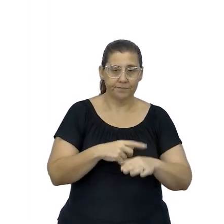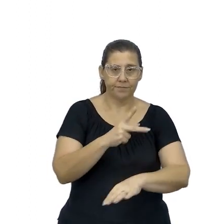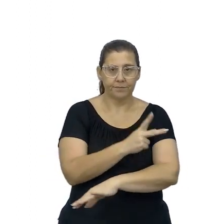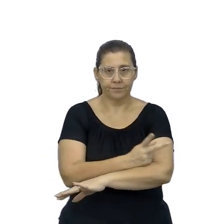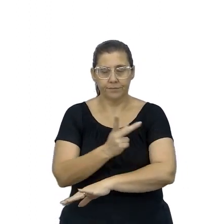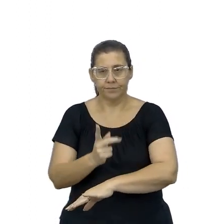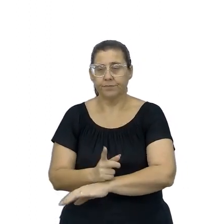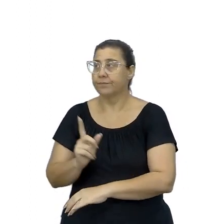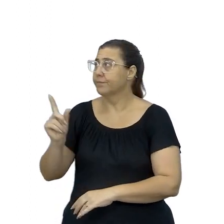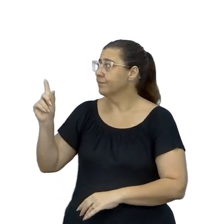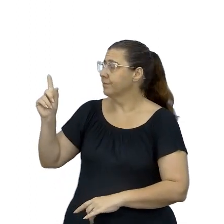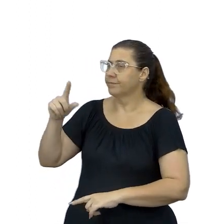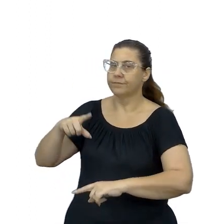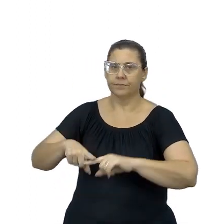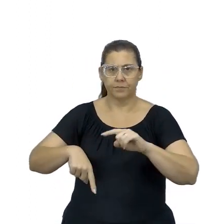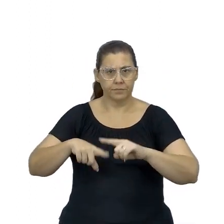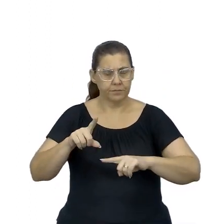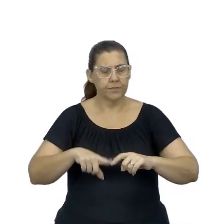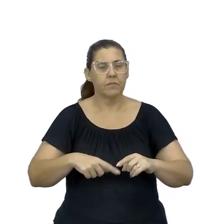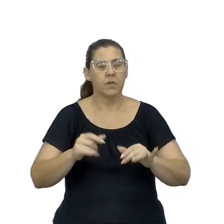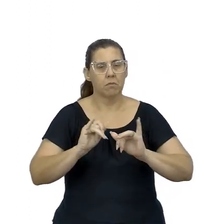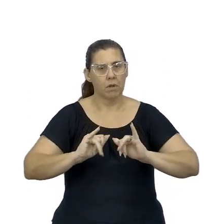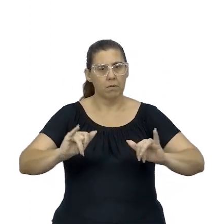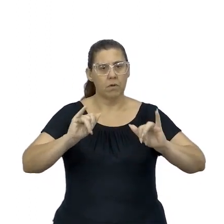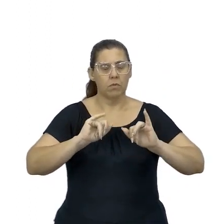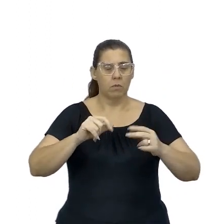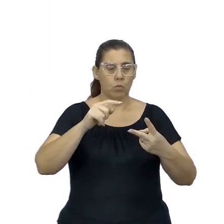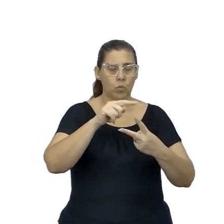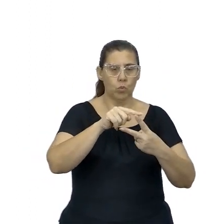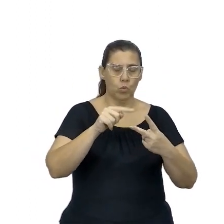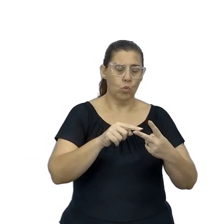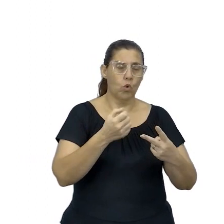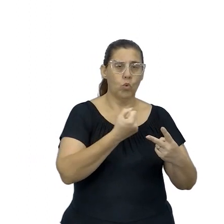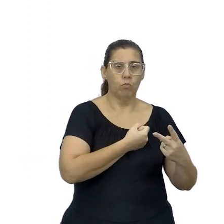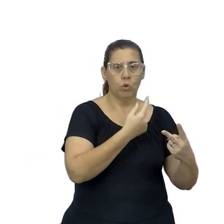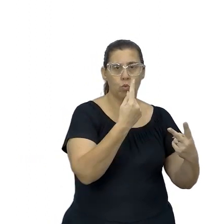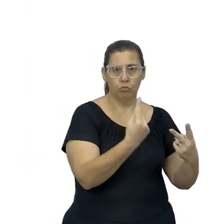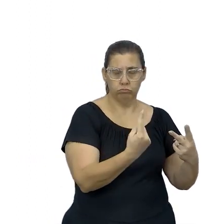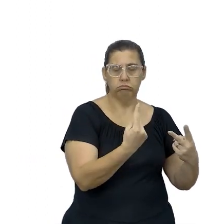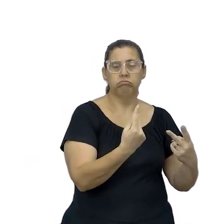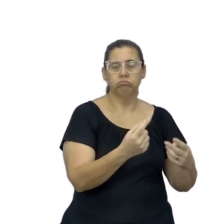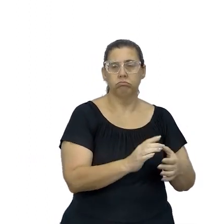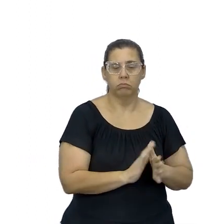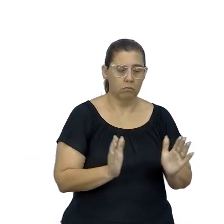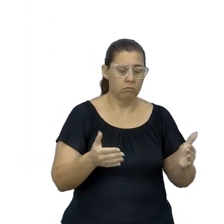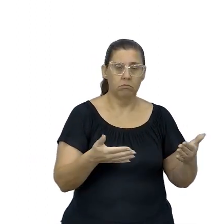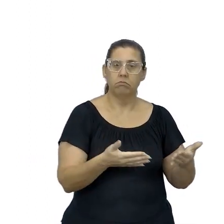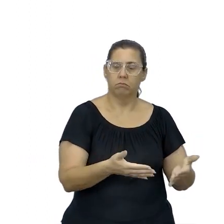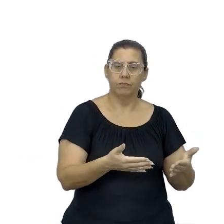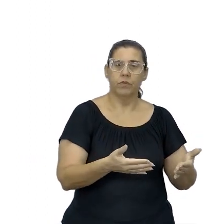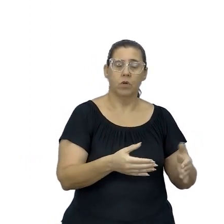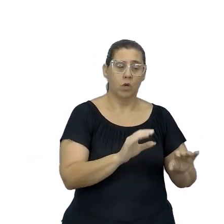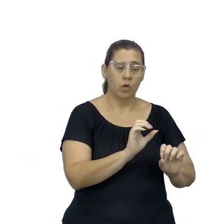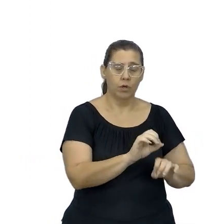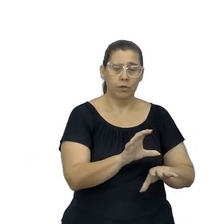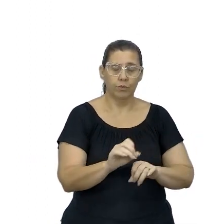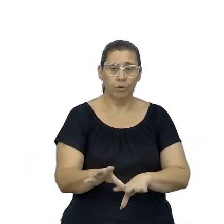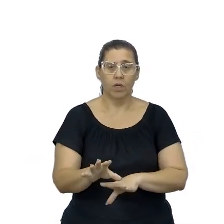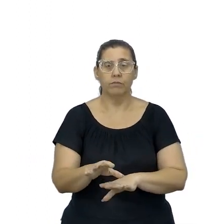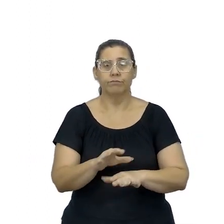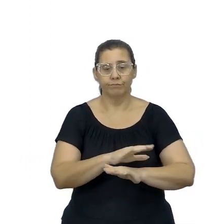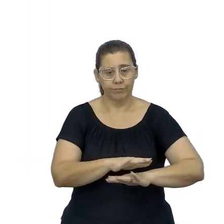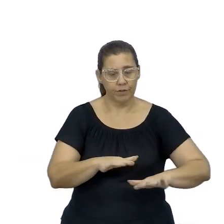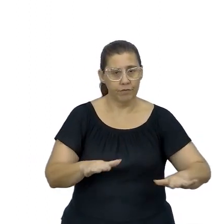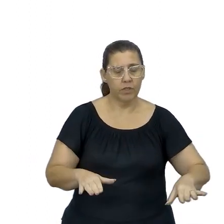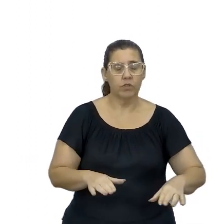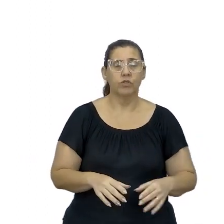deste material, né, informamos que eram 2 volumes, o volume 1 para educação infantil e ensino fundamental,